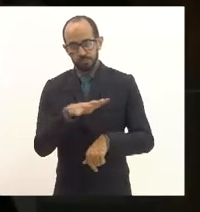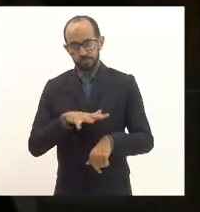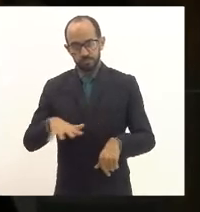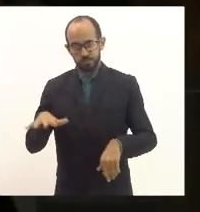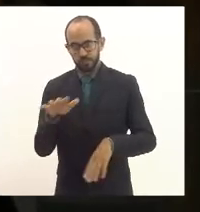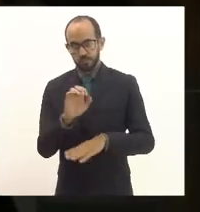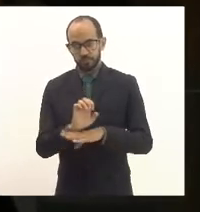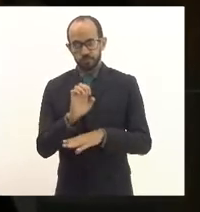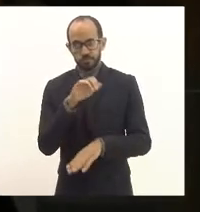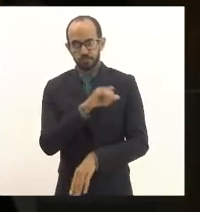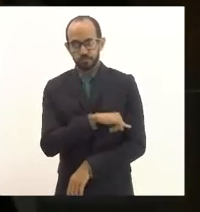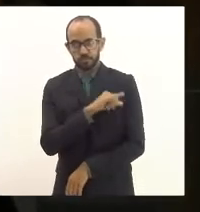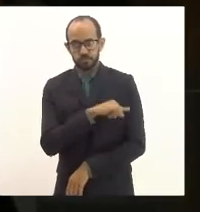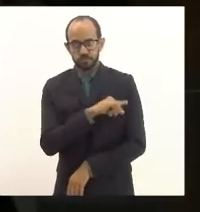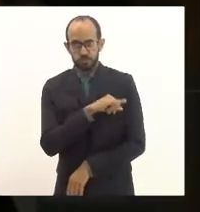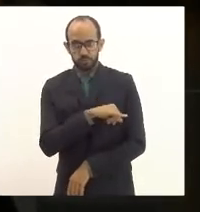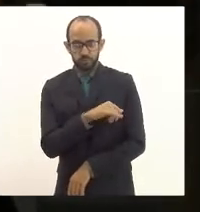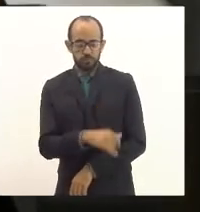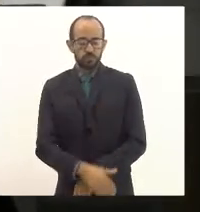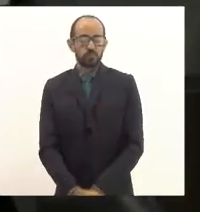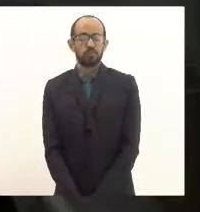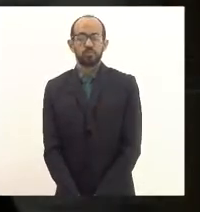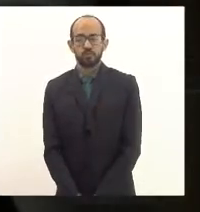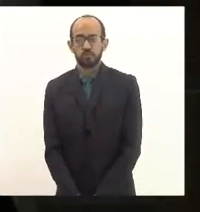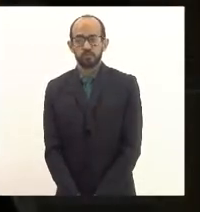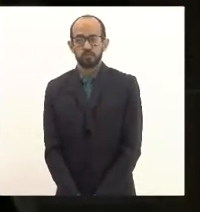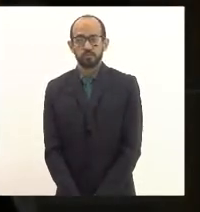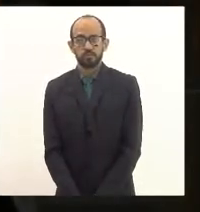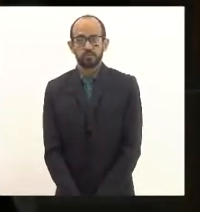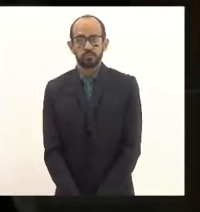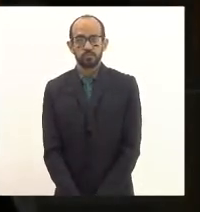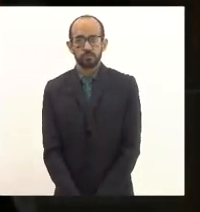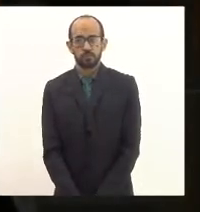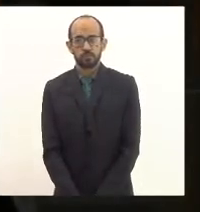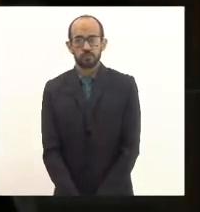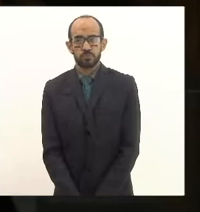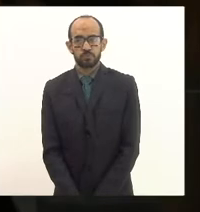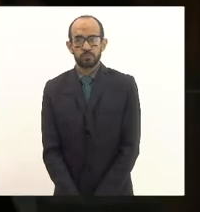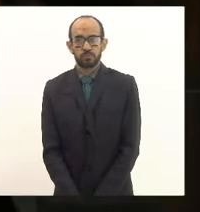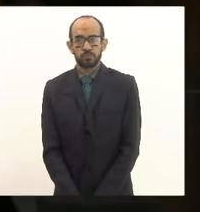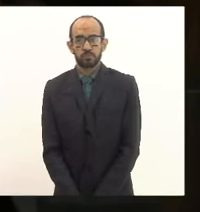estado como um todo. Então,